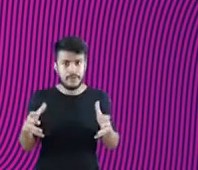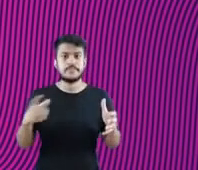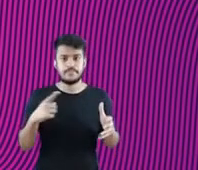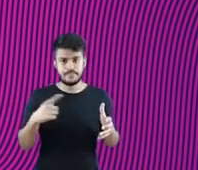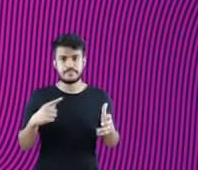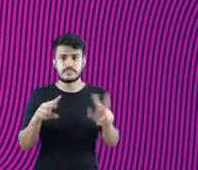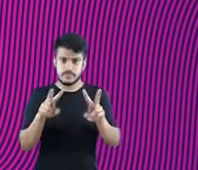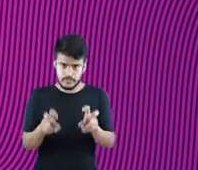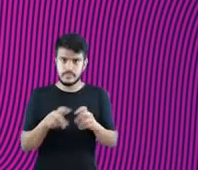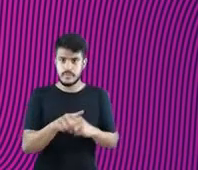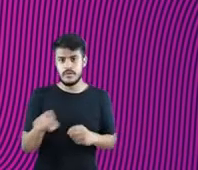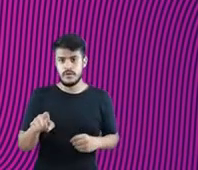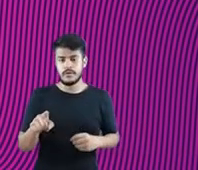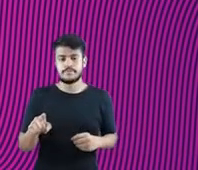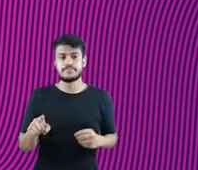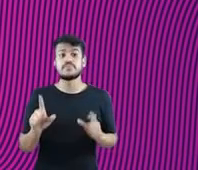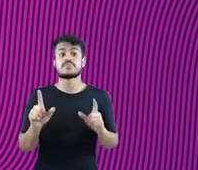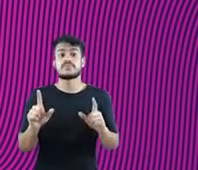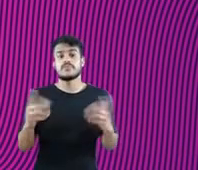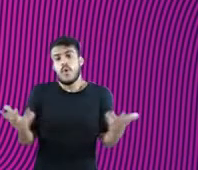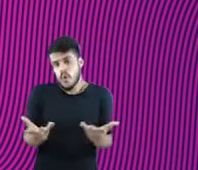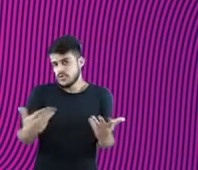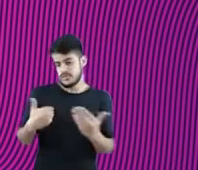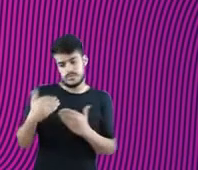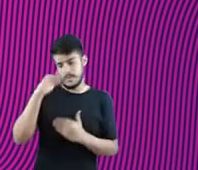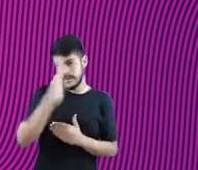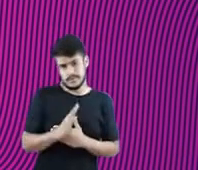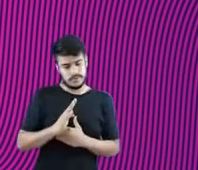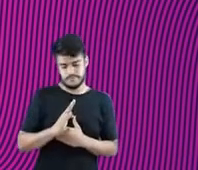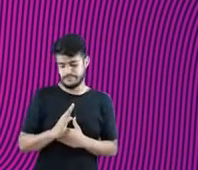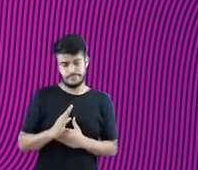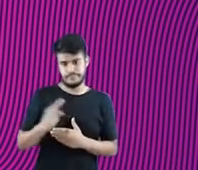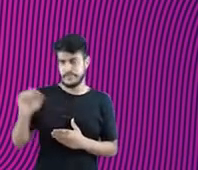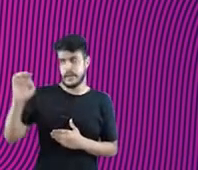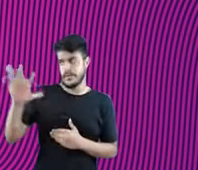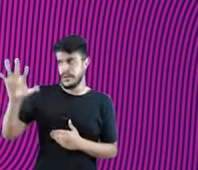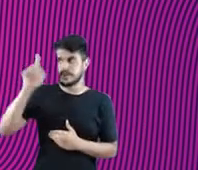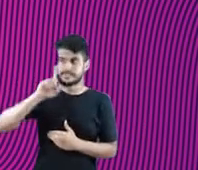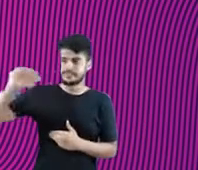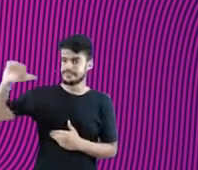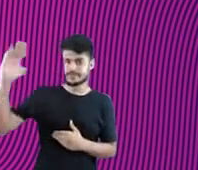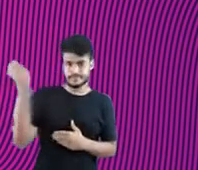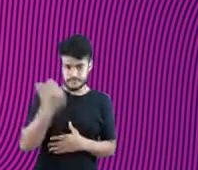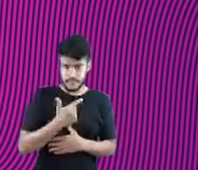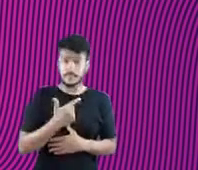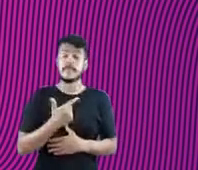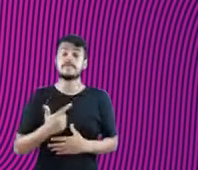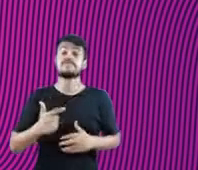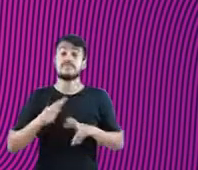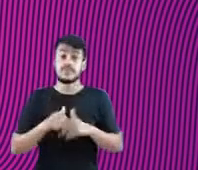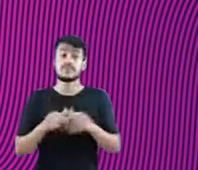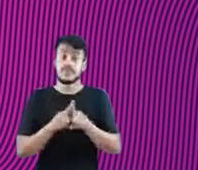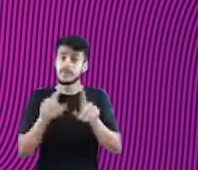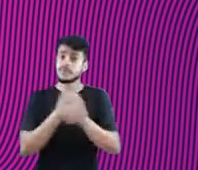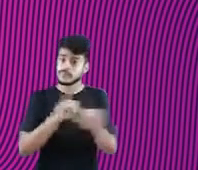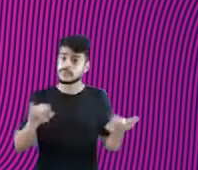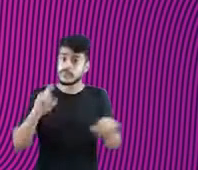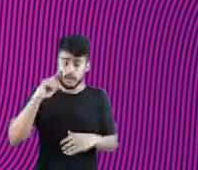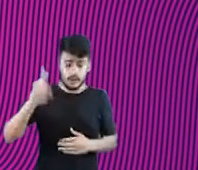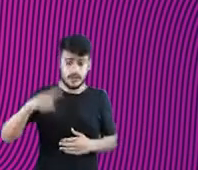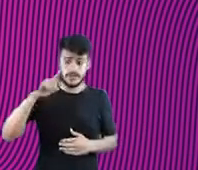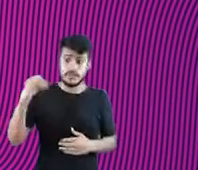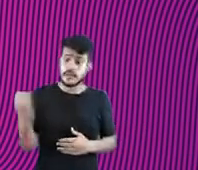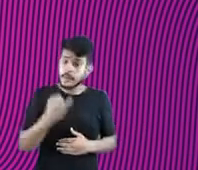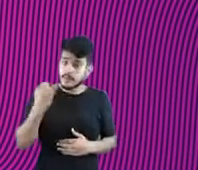né, do que a gente tem aqui no Brasil, né, e sinalizar a importância, né, de ter ao lado da gente,